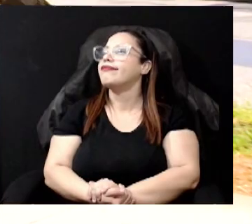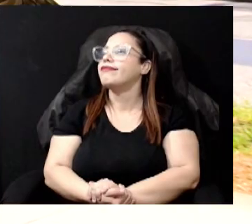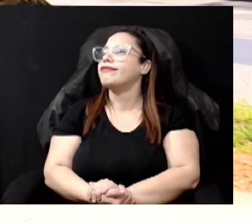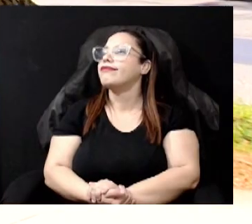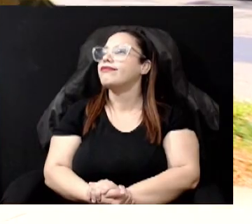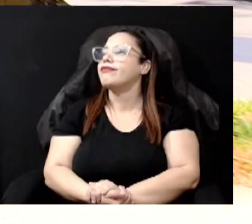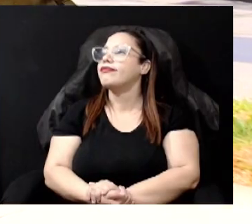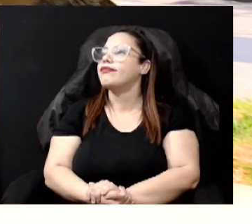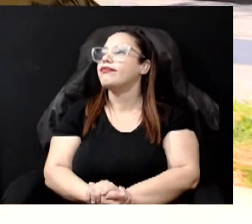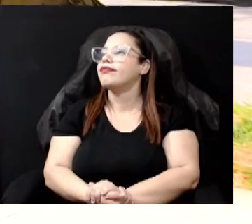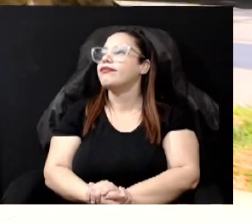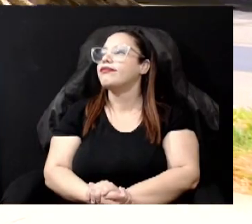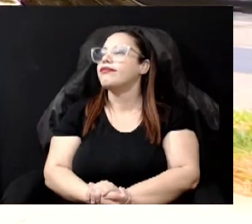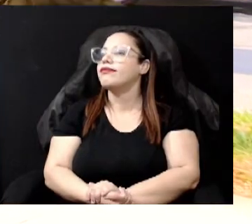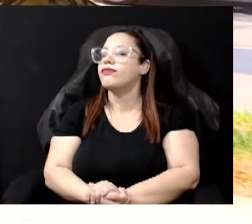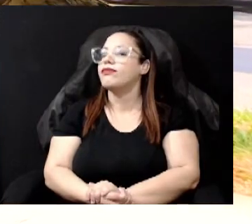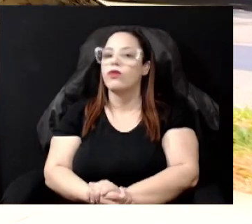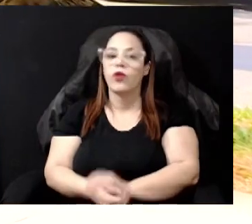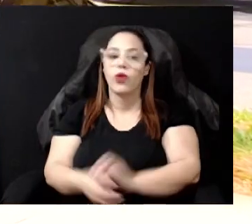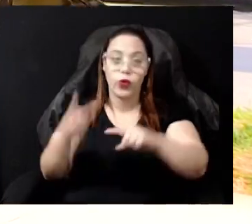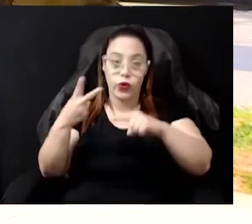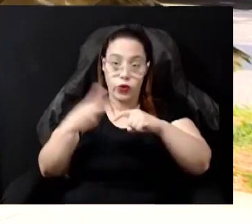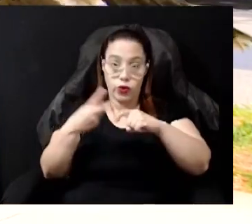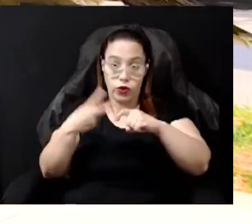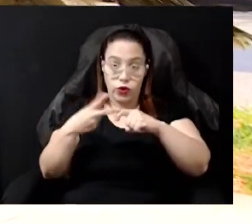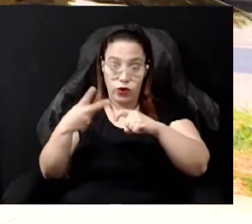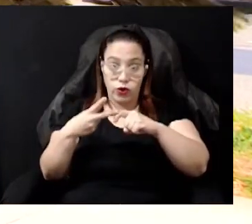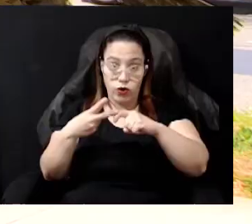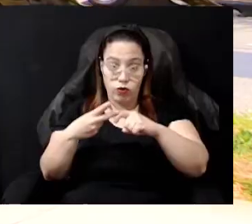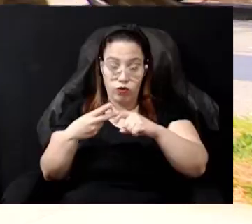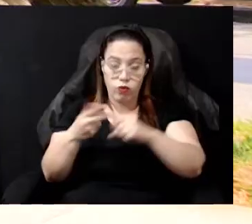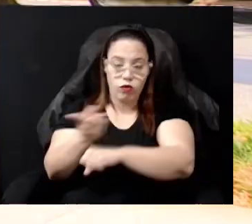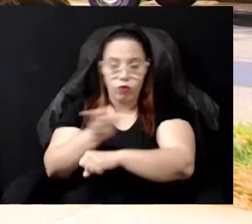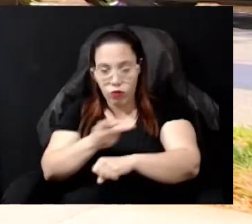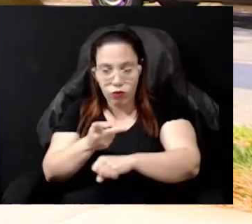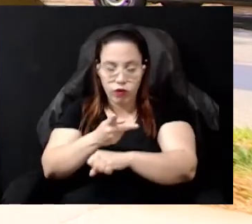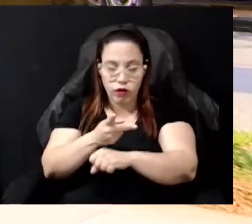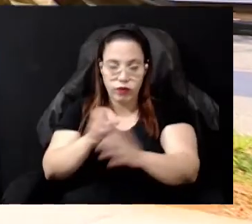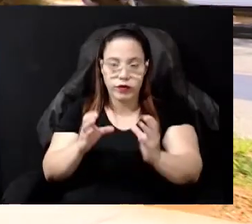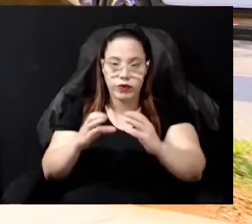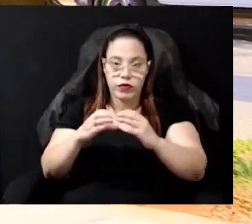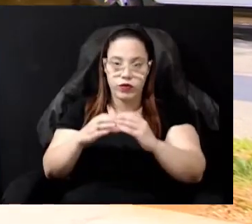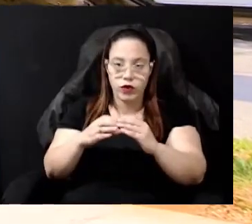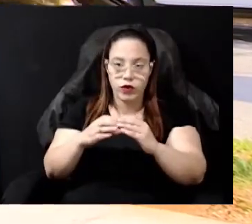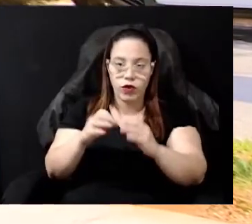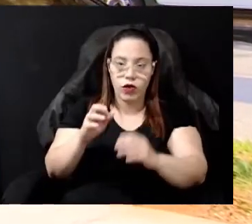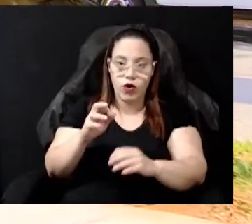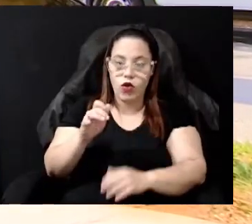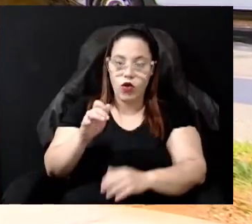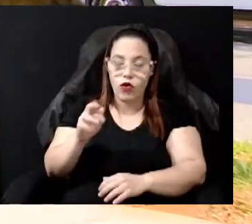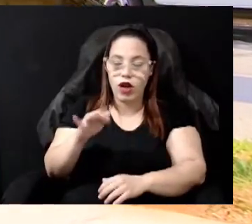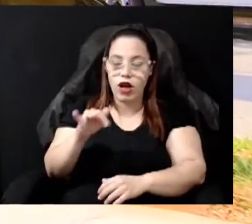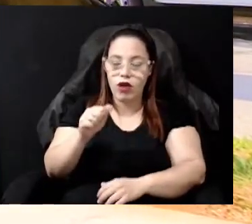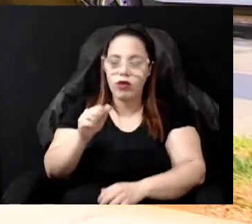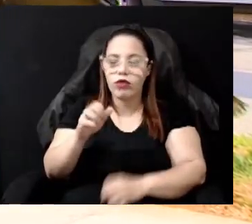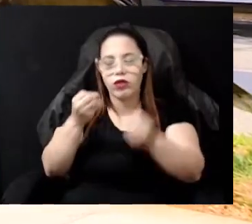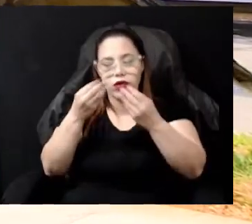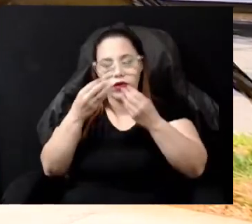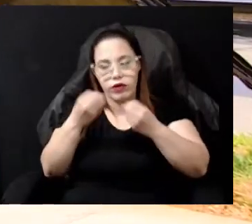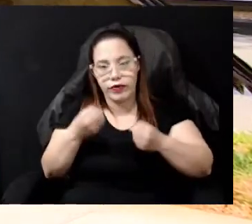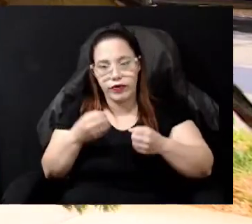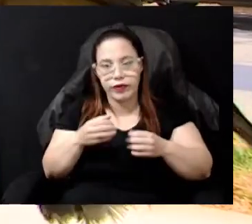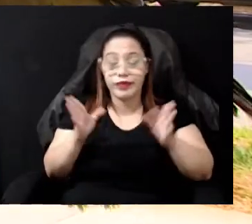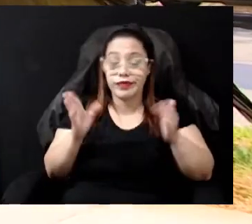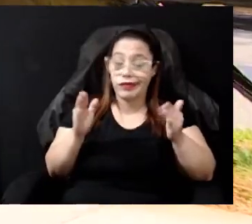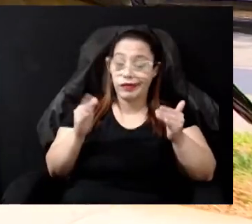O veterinário e supervisor geral da equipe de manejo de fauna ainda explica que esse tipo de ave costuma ser